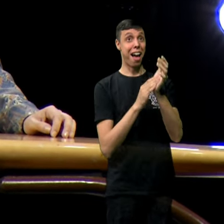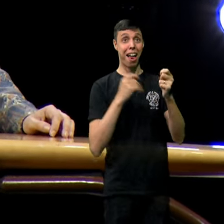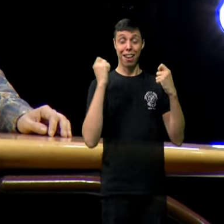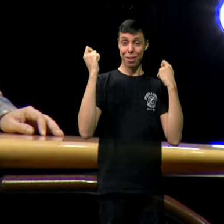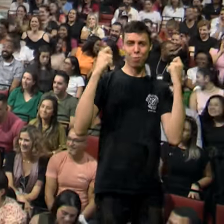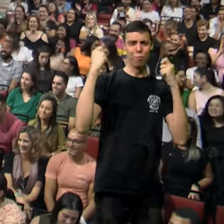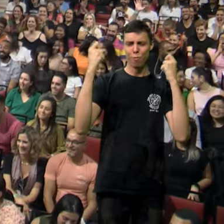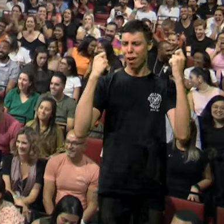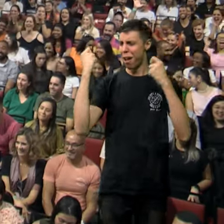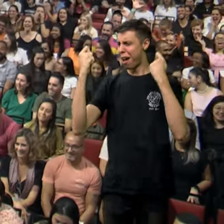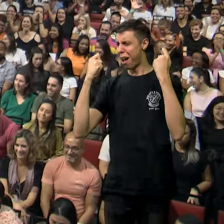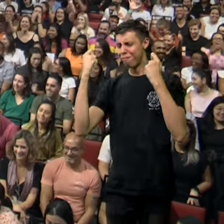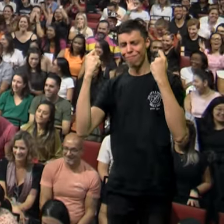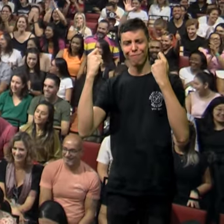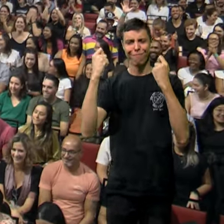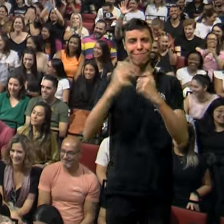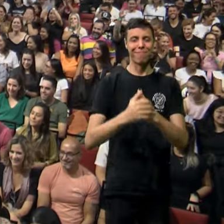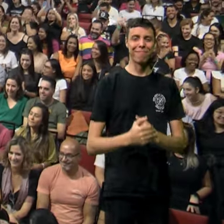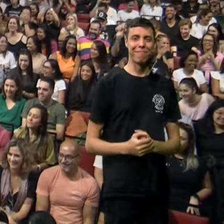Aleluia.